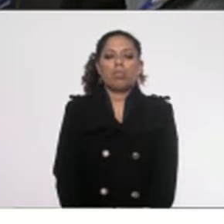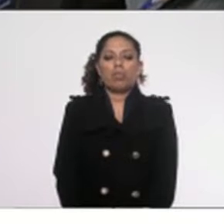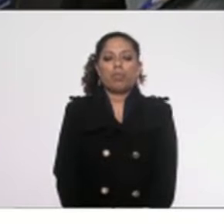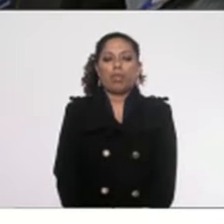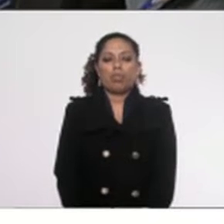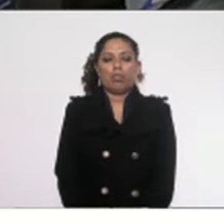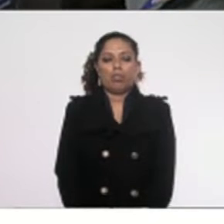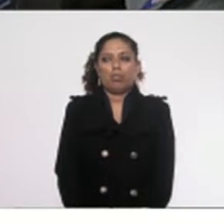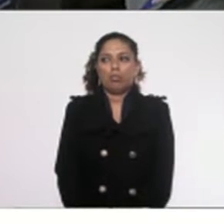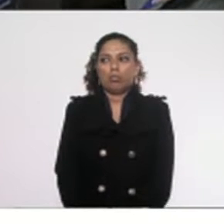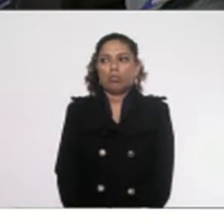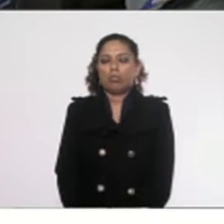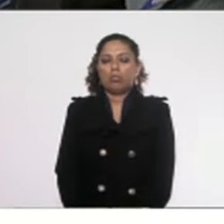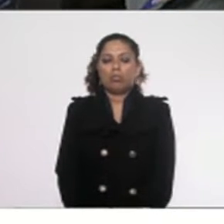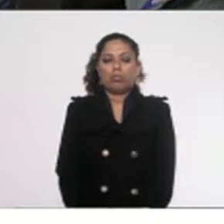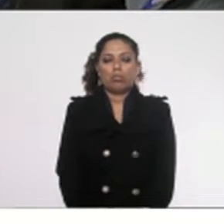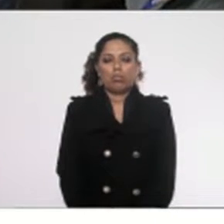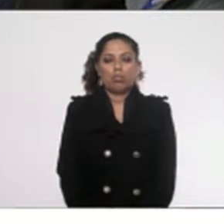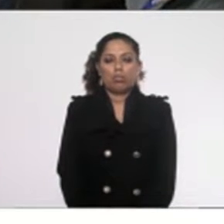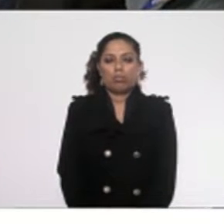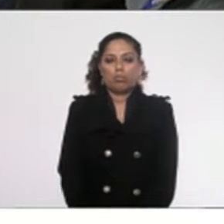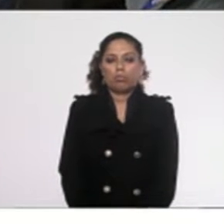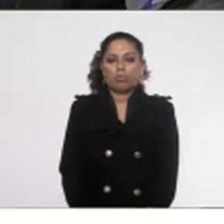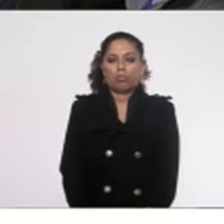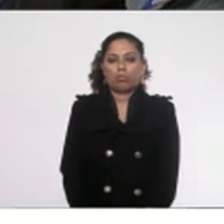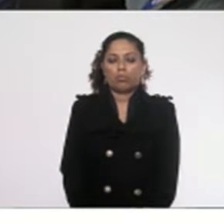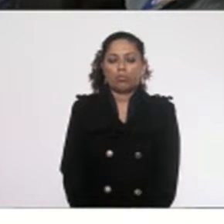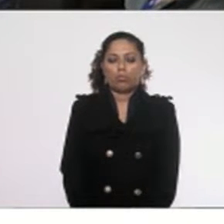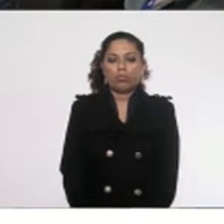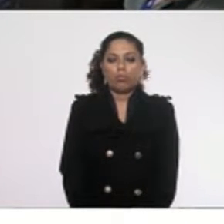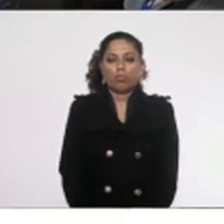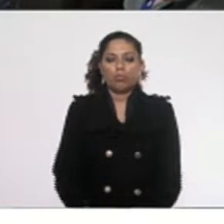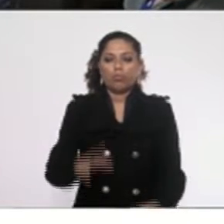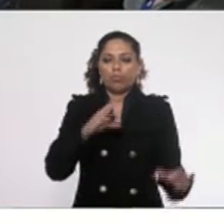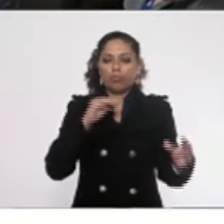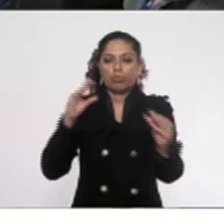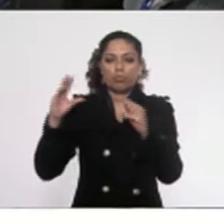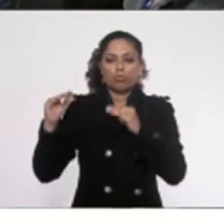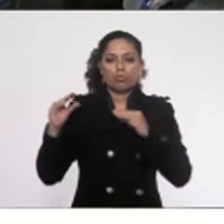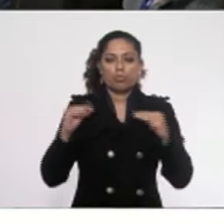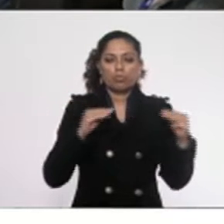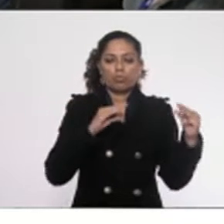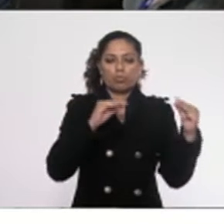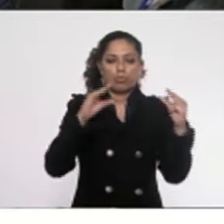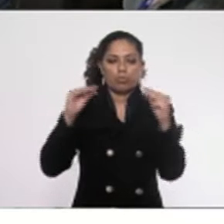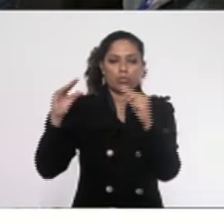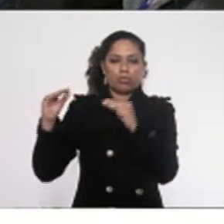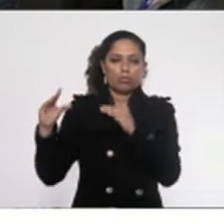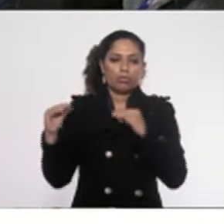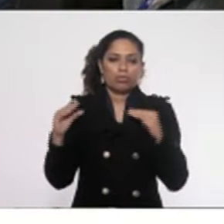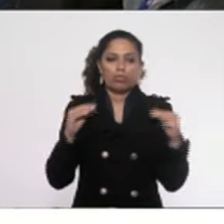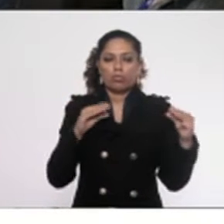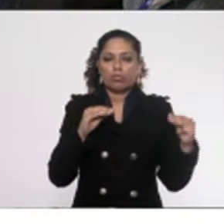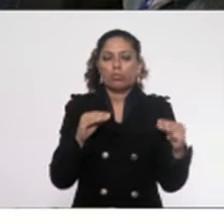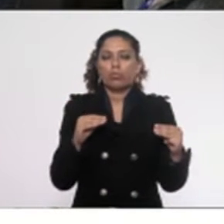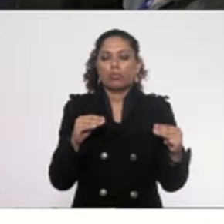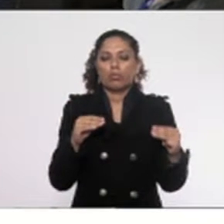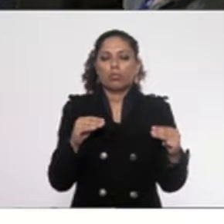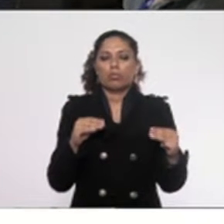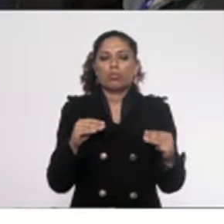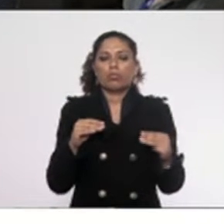39? Com a 74. A 39 do Ferreirinha. E a 74 da Marta Rocha, que ela está